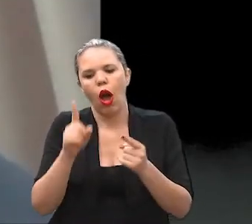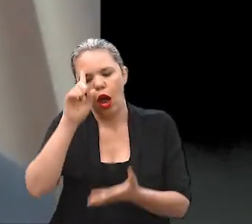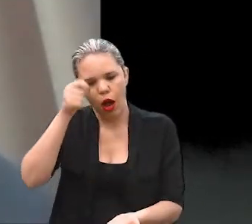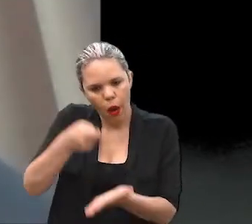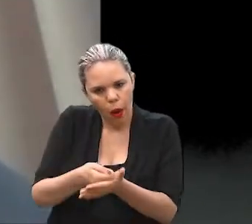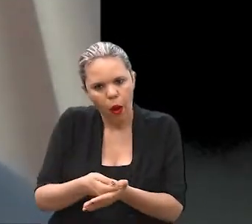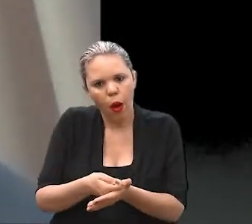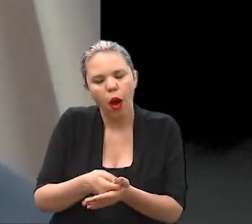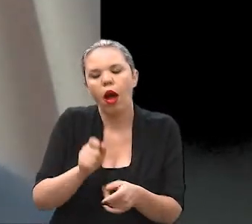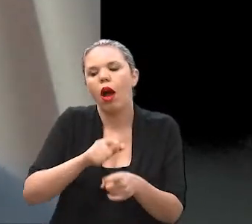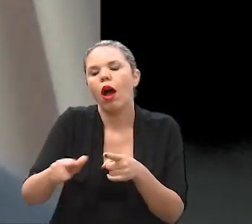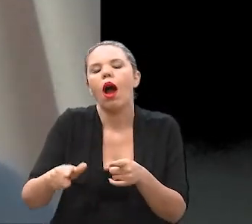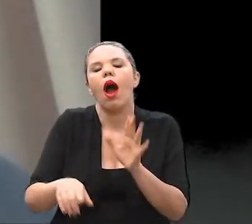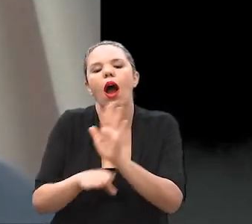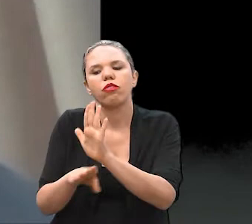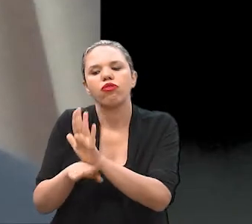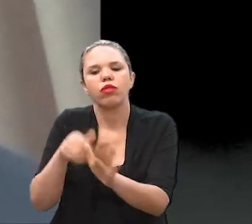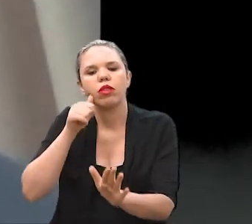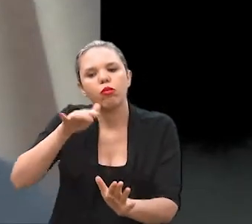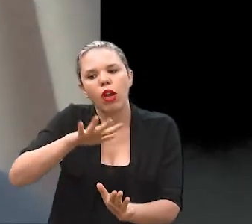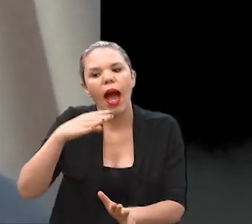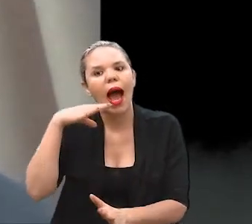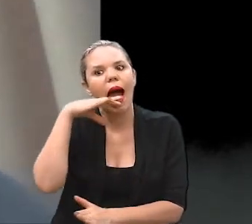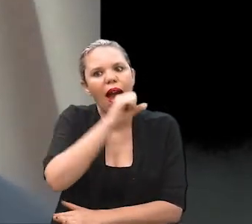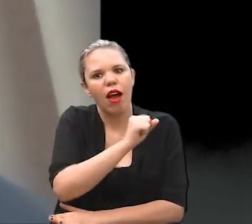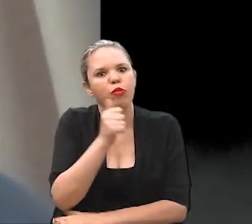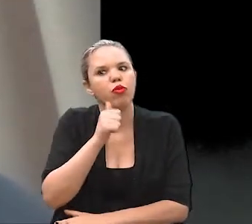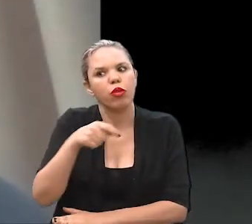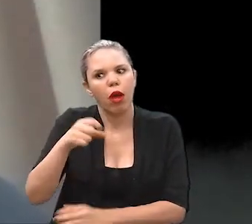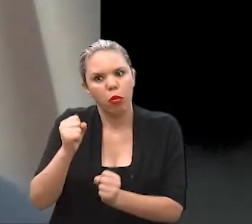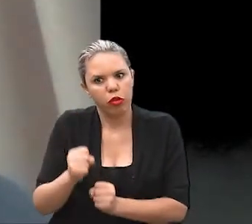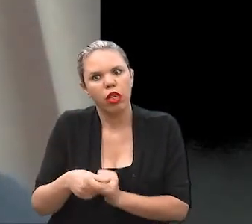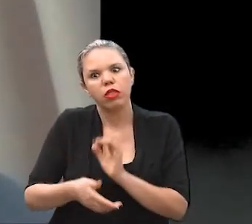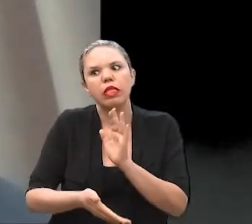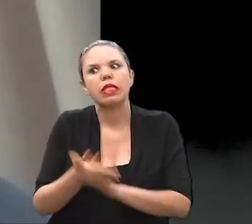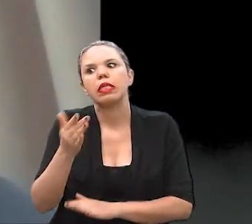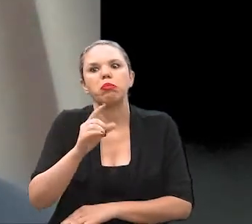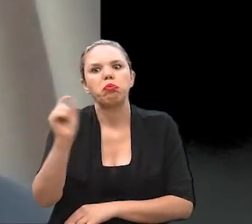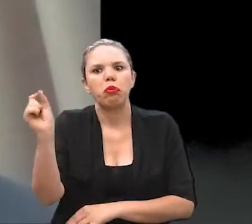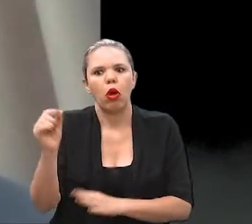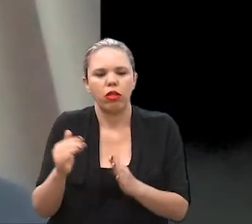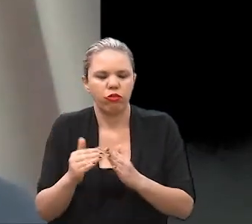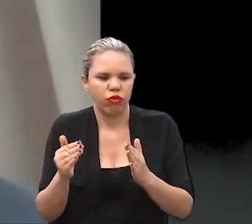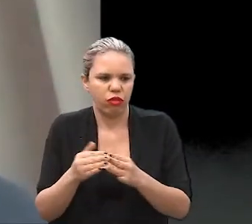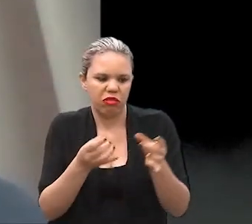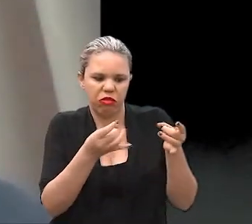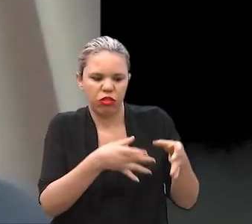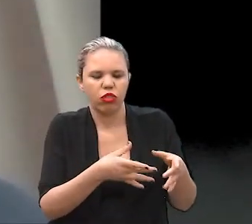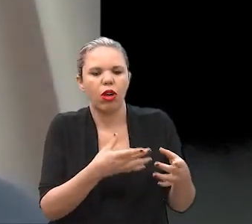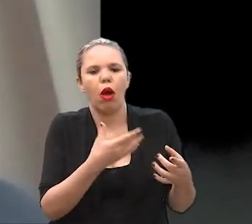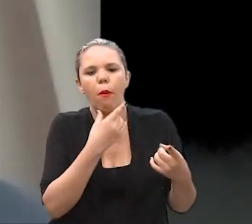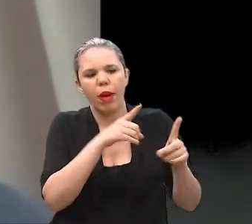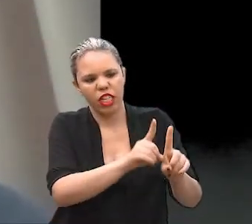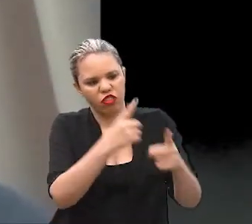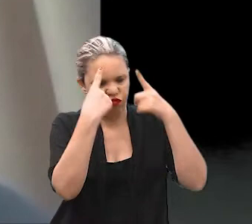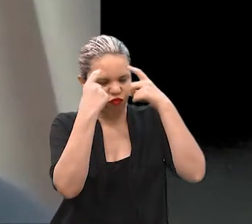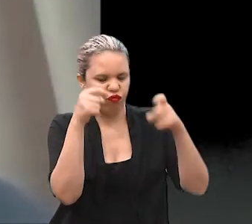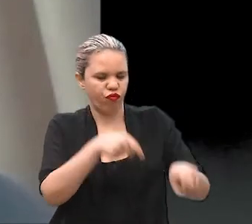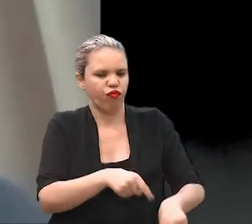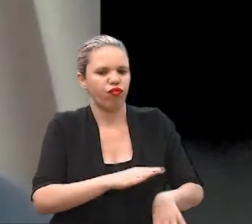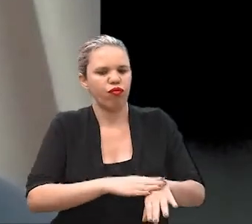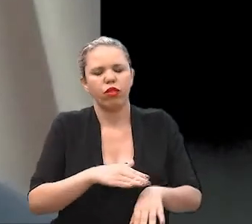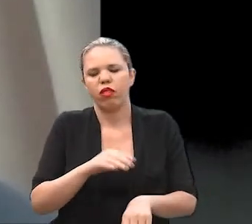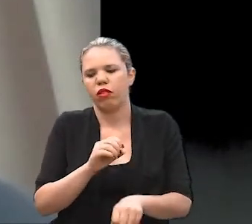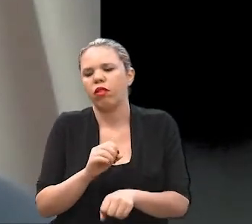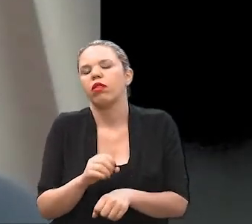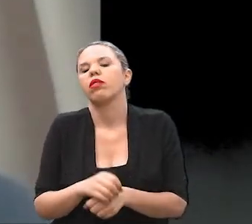essa bolsa aluguel para que muito rapidamente ela pudesse se deslocar de perto do agressor para